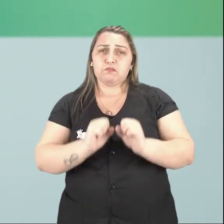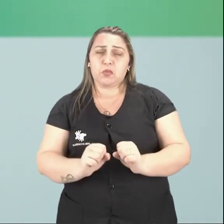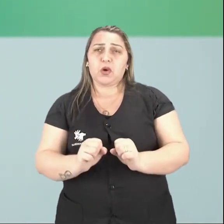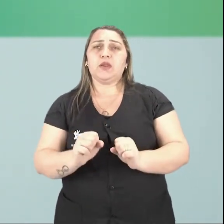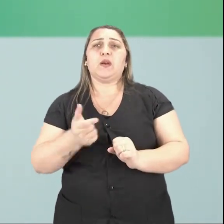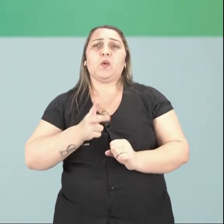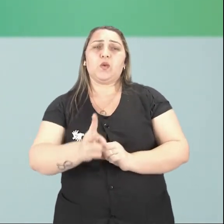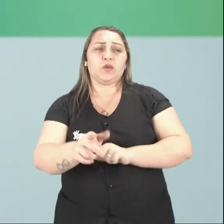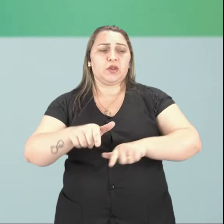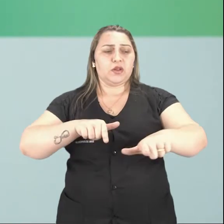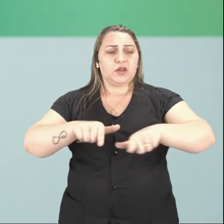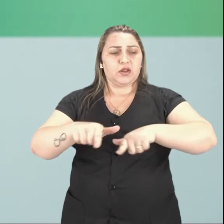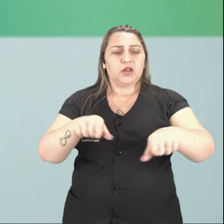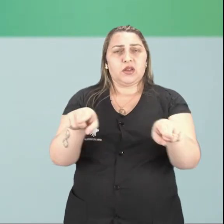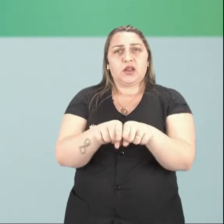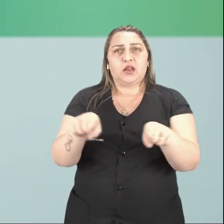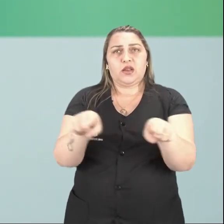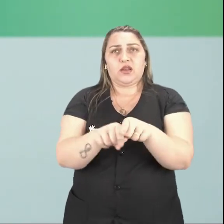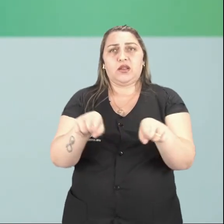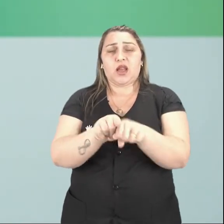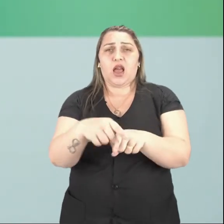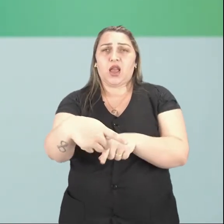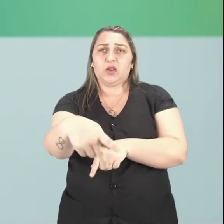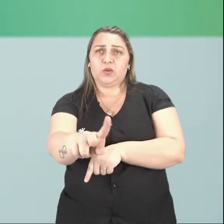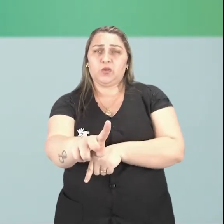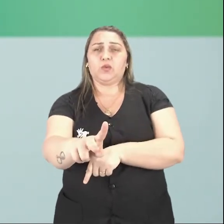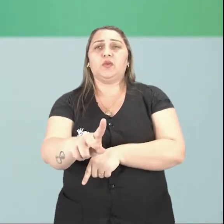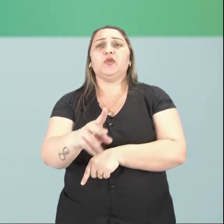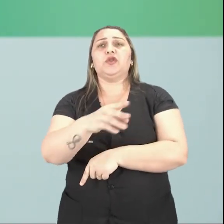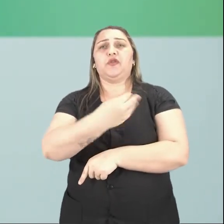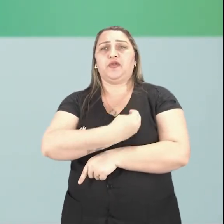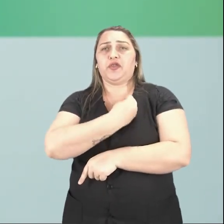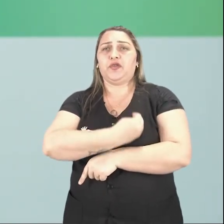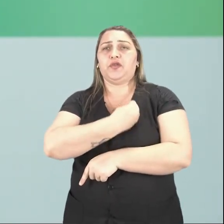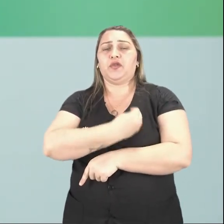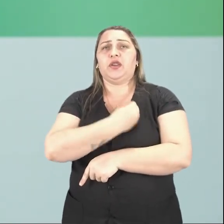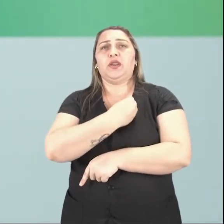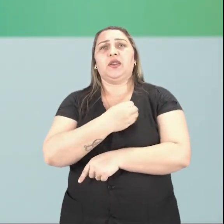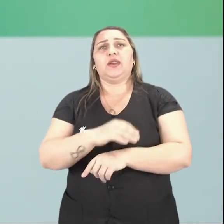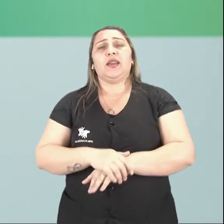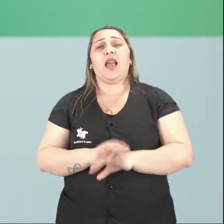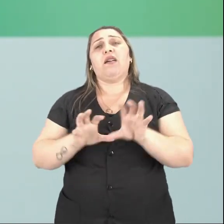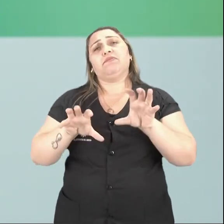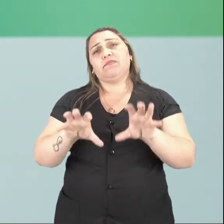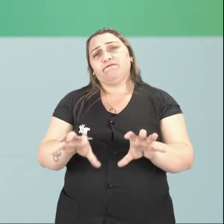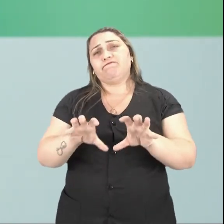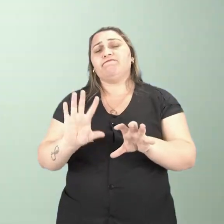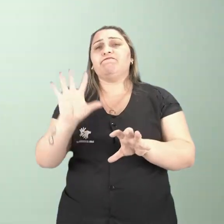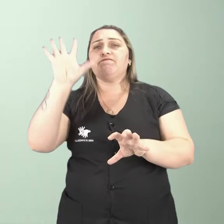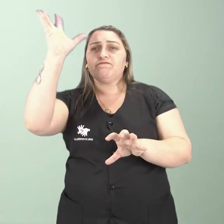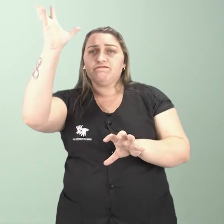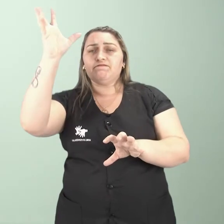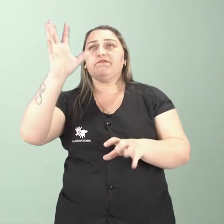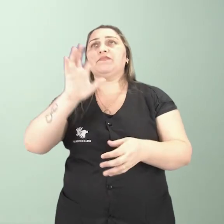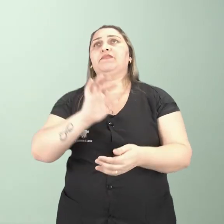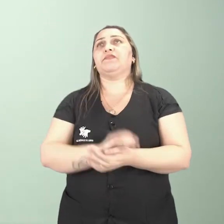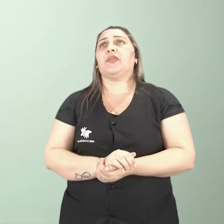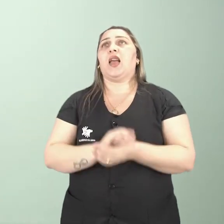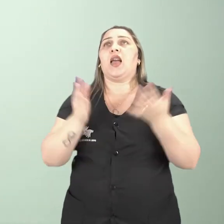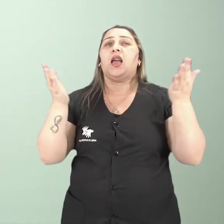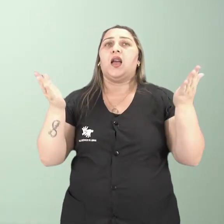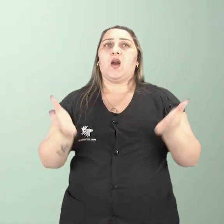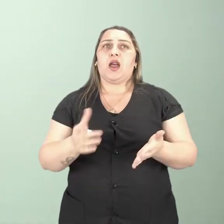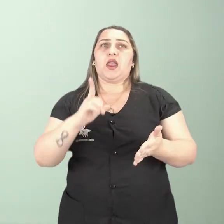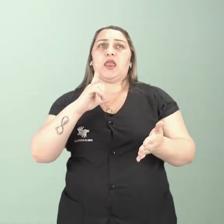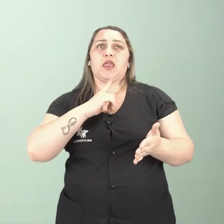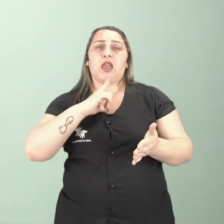o emprego e assim manter também a tua condição de sobrevivência. Então, é desse jeito que funciona. Agora,